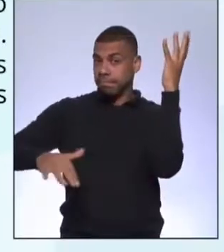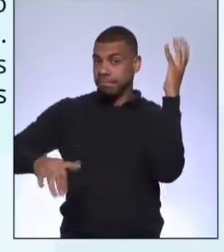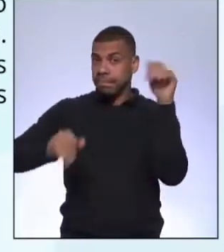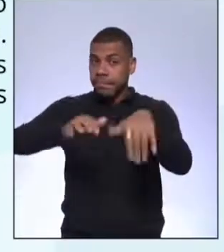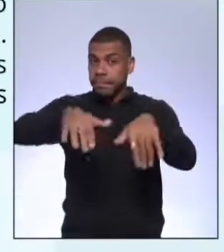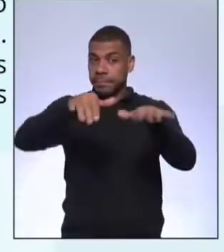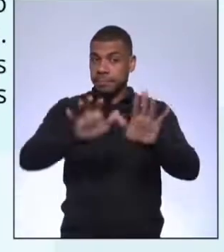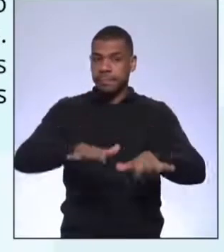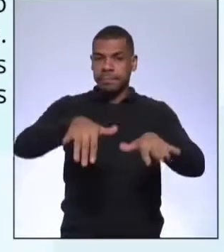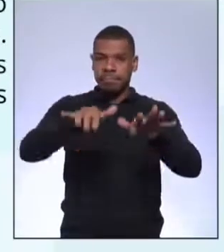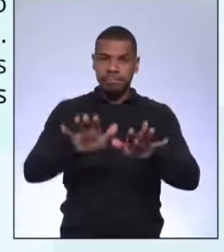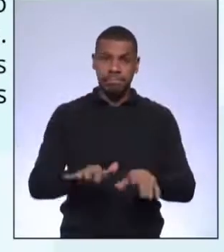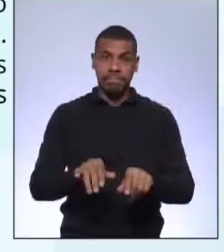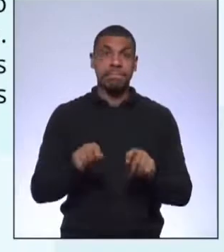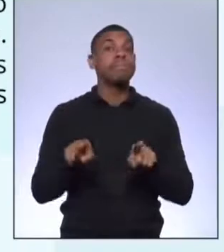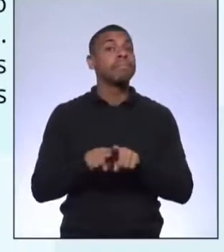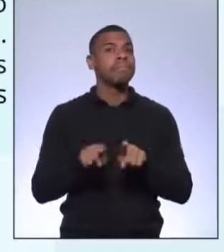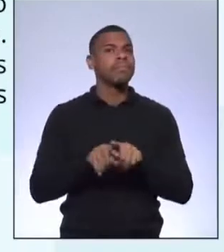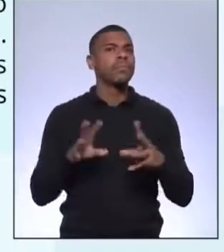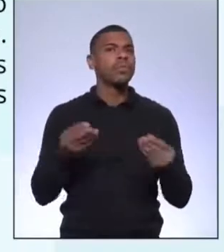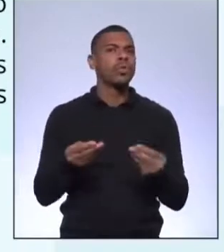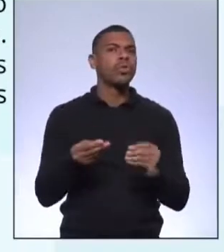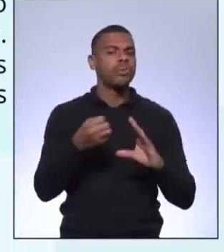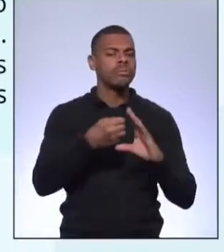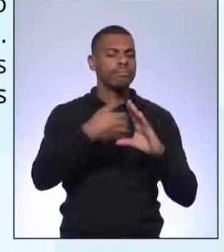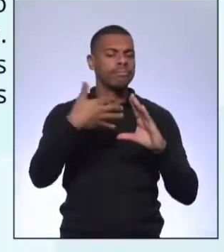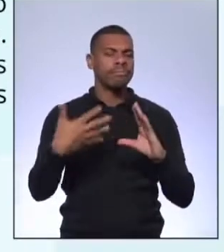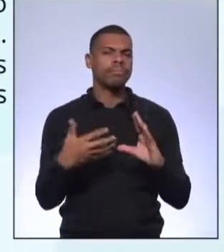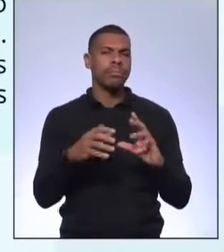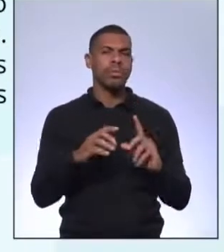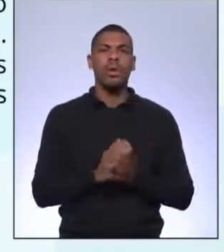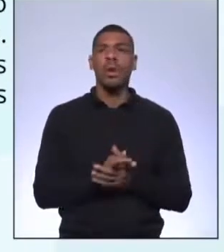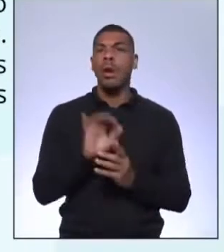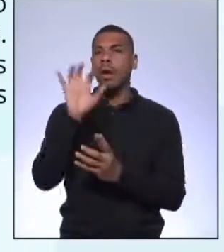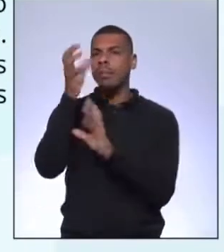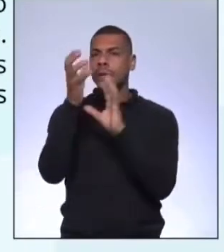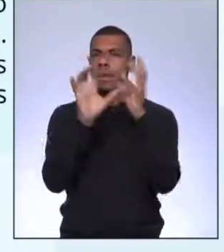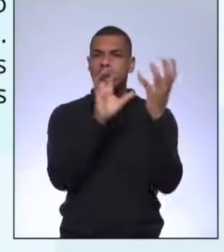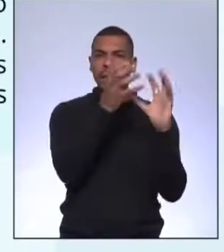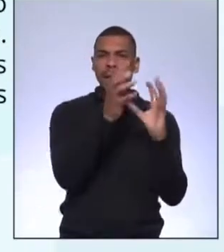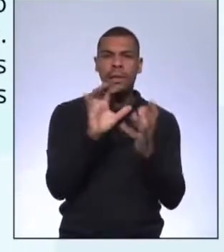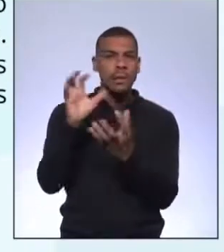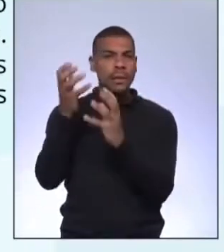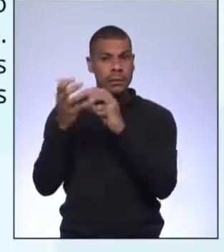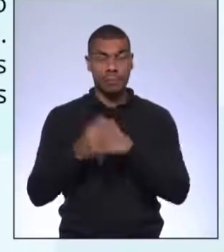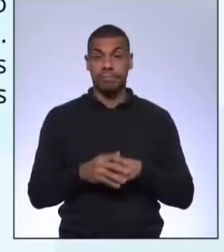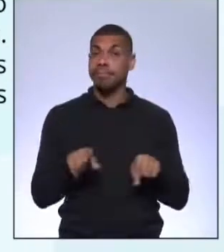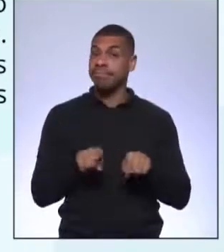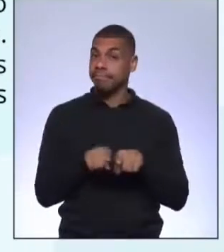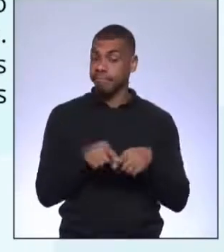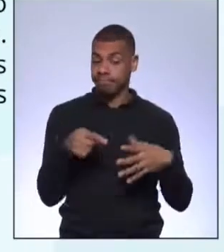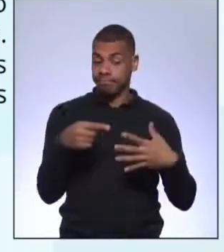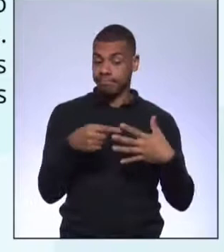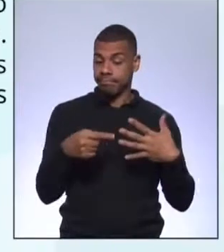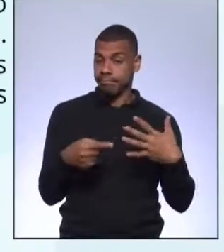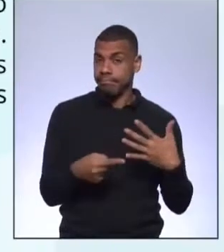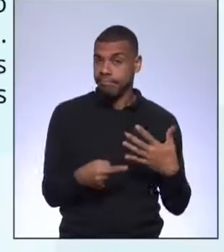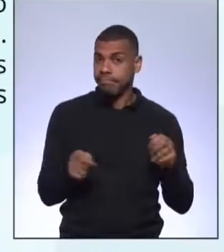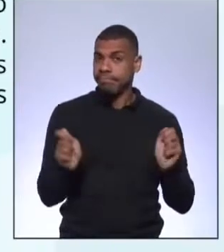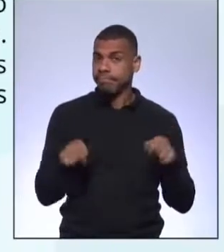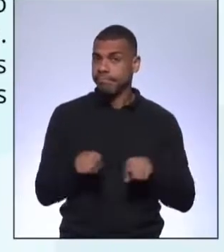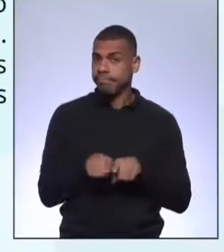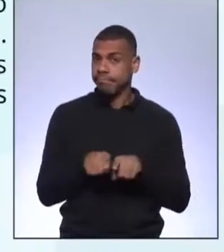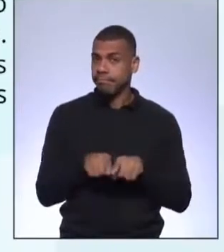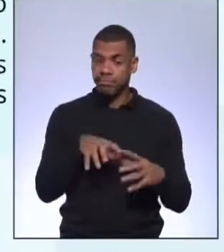estão relacionadas diretamente aos respectivos climas. Esses, por suas vezes, estão ligados às suas